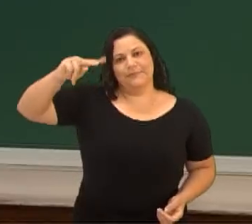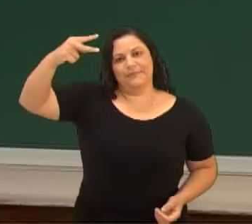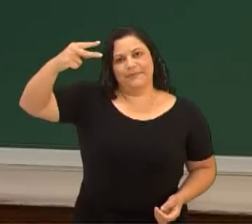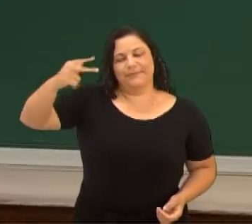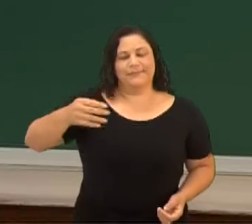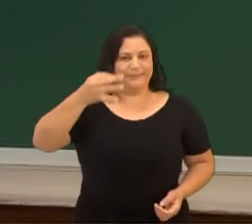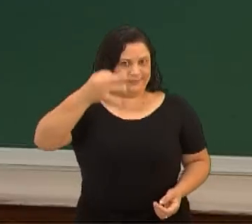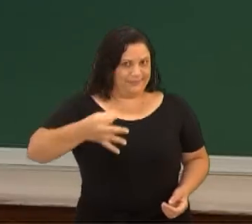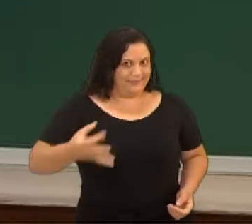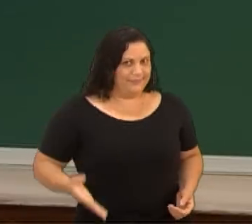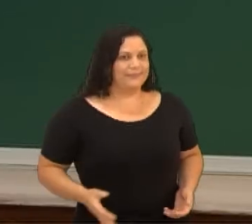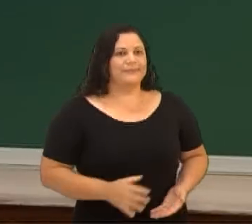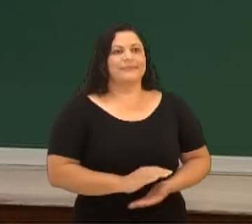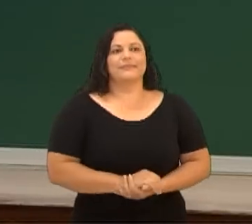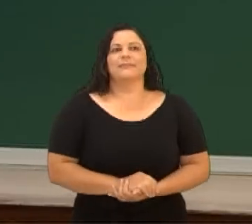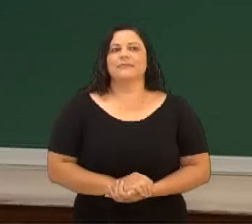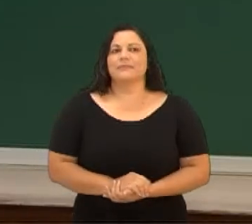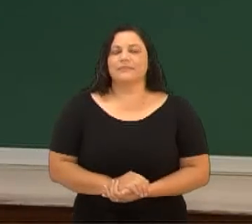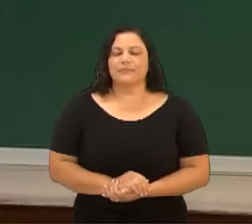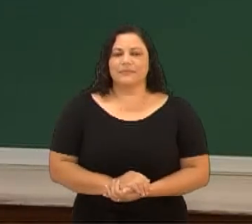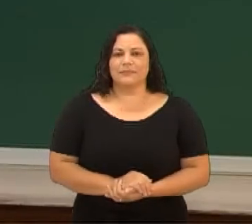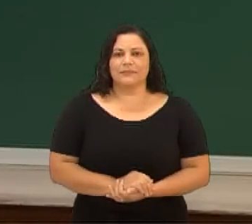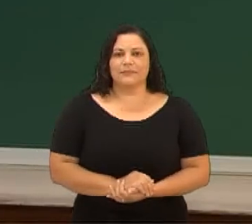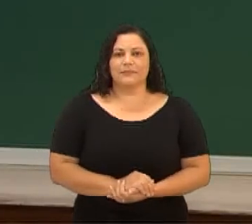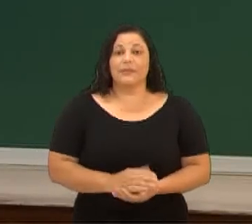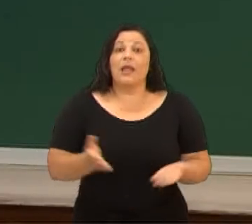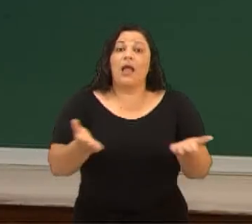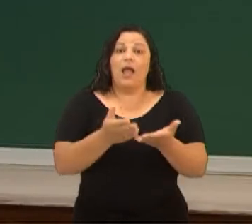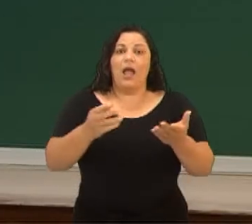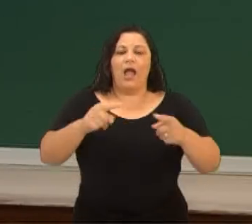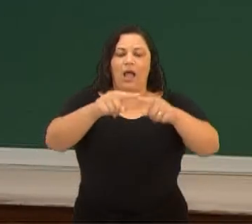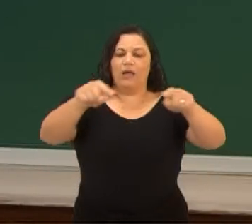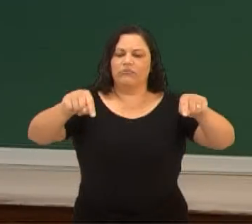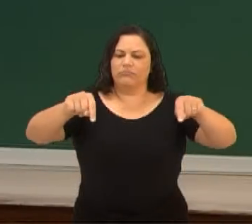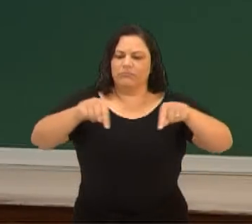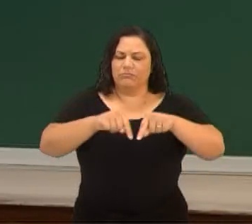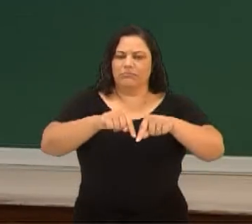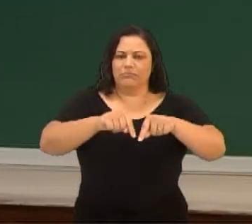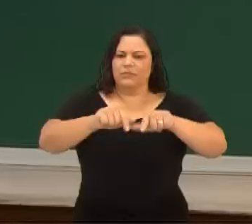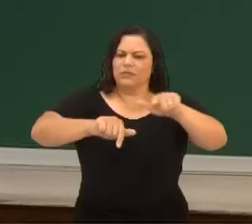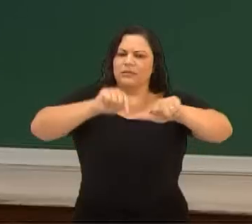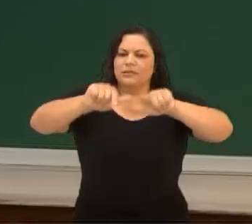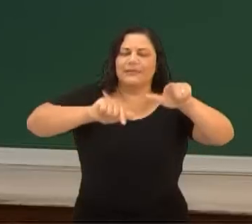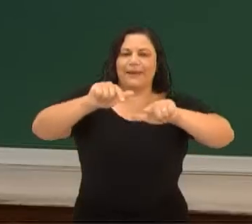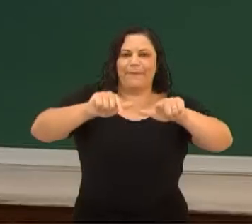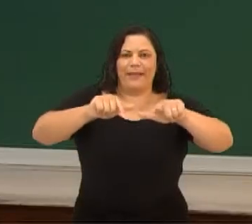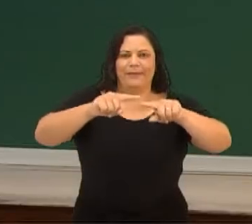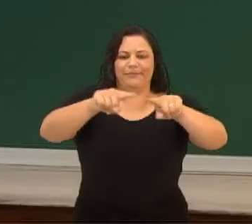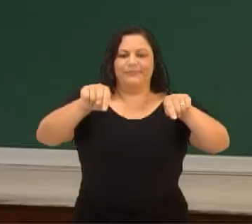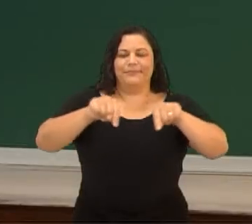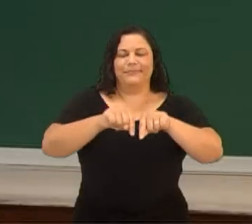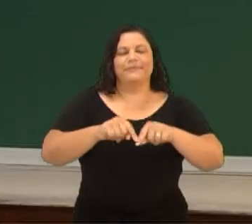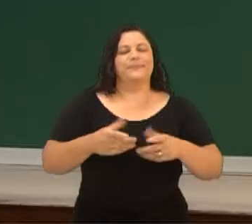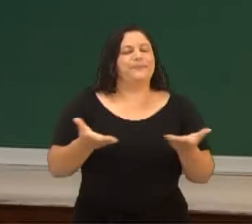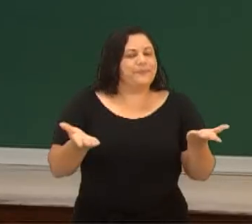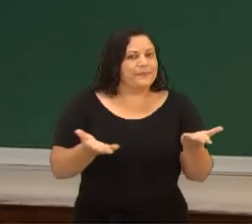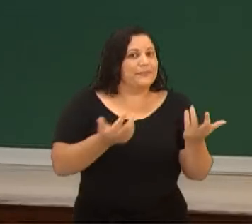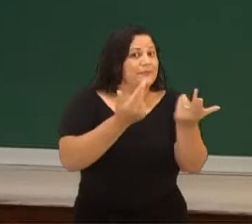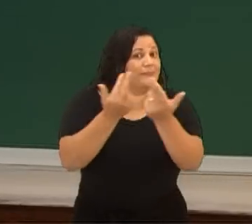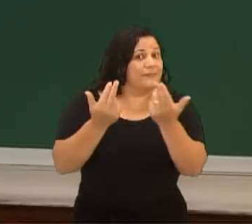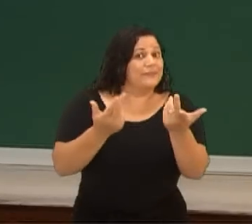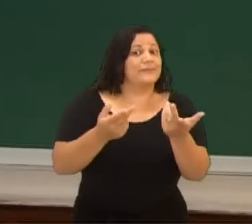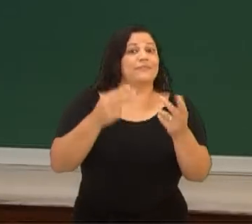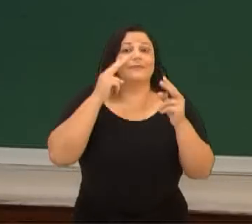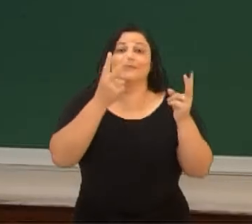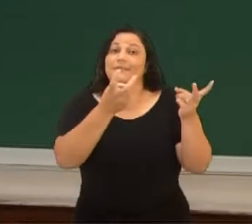quadrados. Certinho? E agora, então, faltou calcular a área de serviço. Novamente, igual a prof já falou,